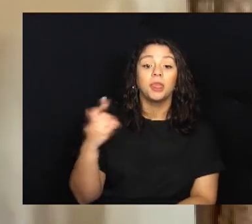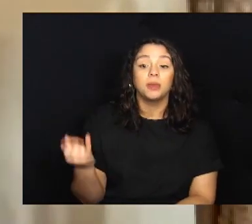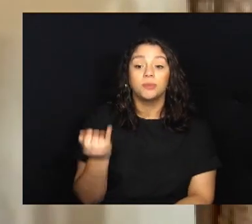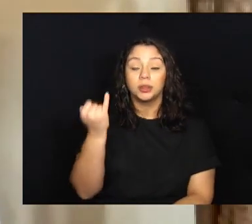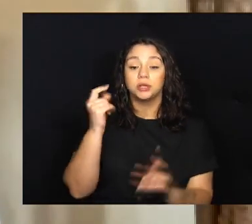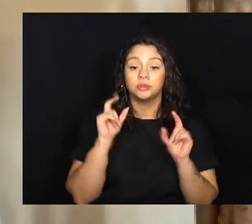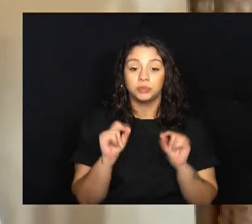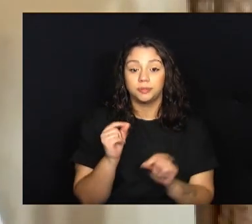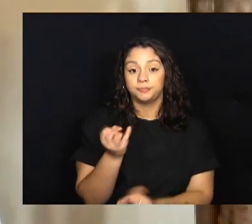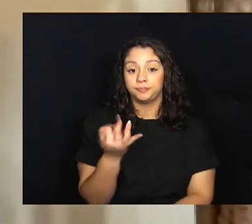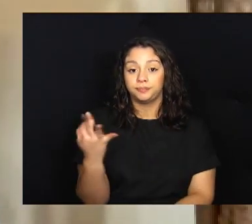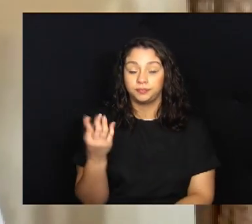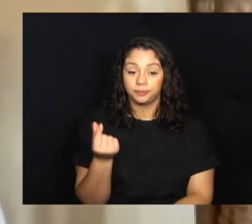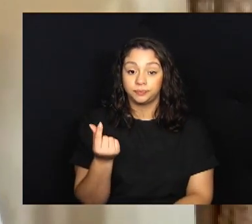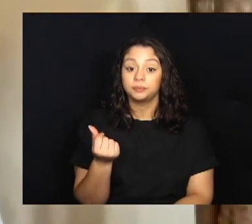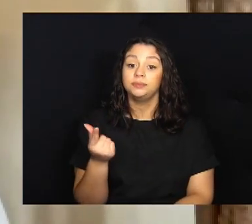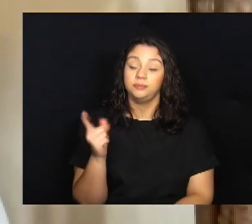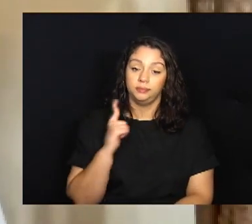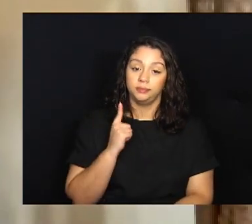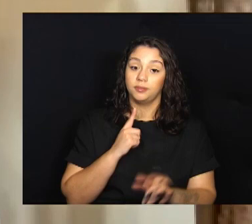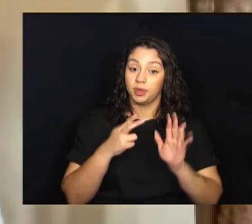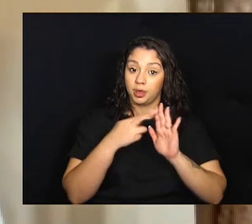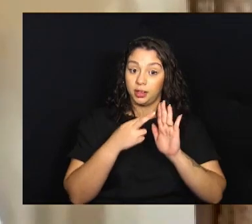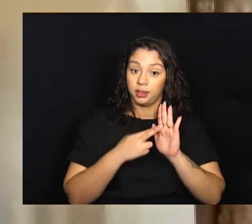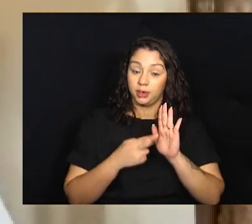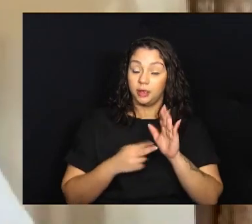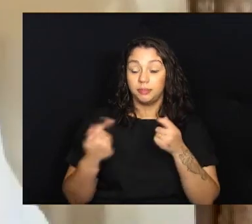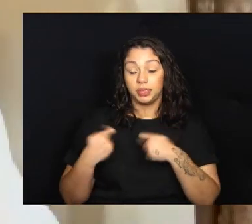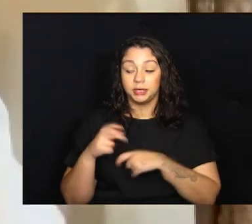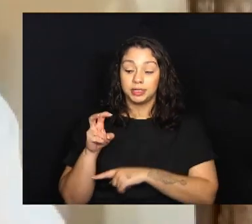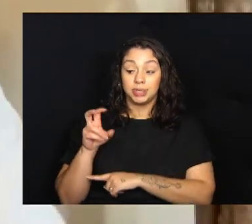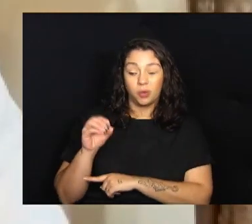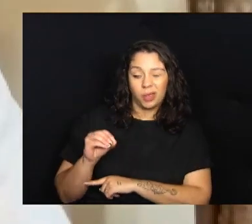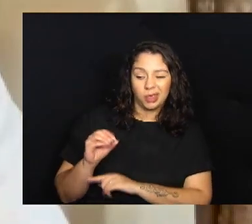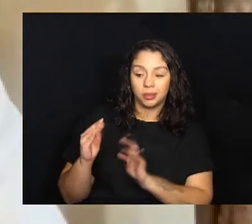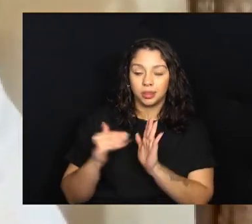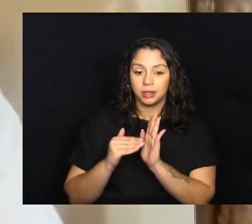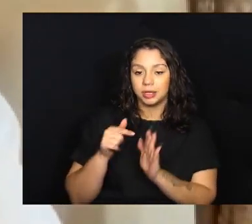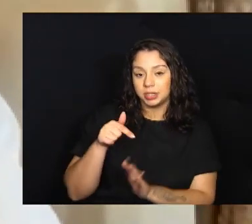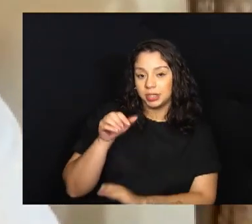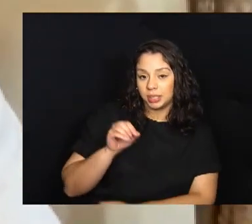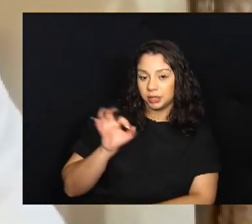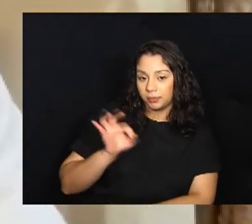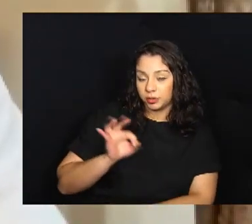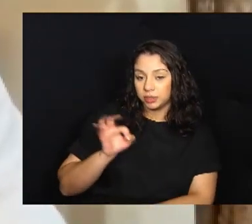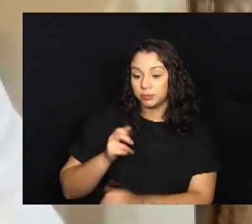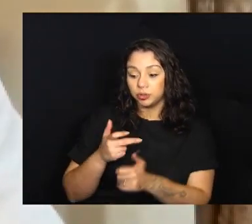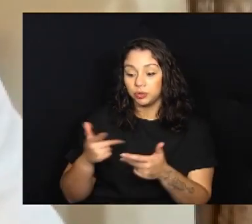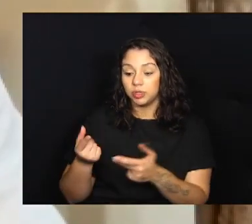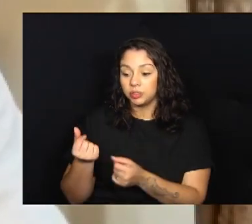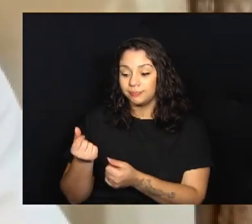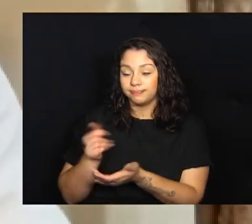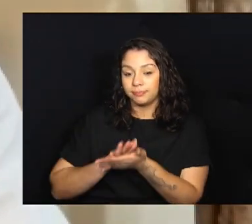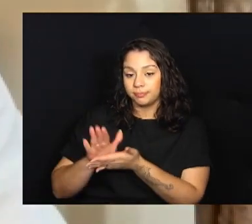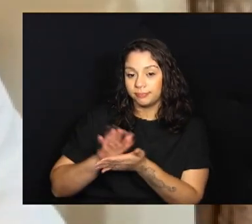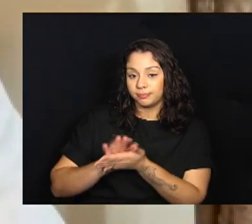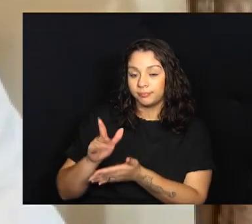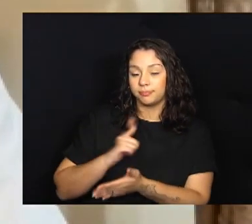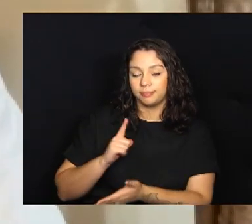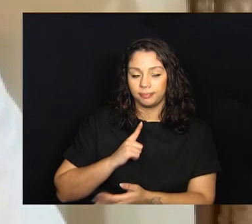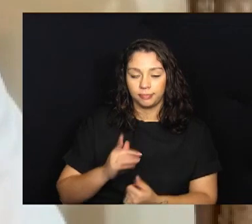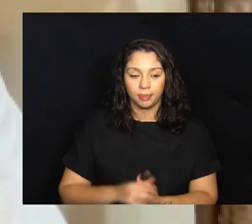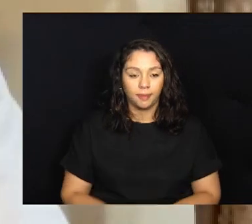valor encaixe naquela regra, né? Precisa estar entre 50% e 70% do que você gera de renda atualmente. E